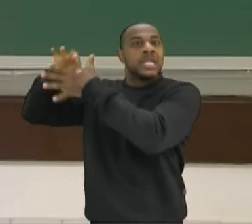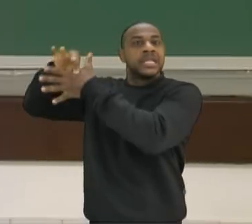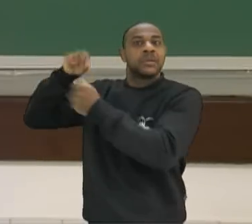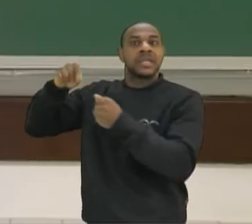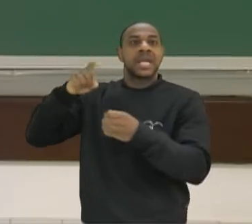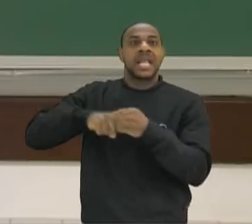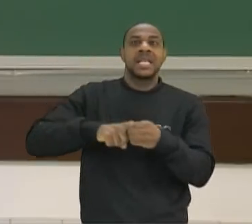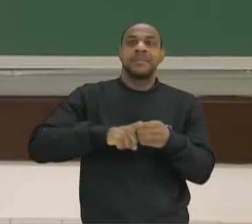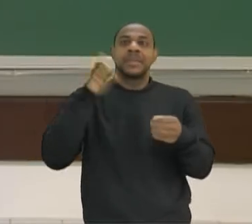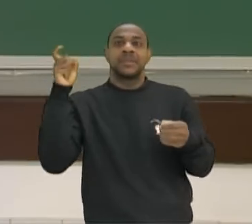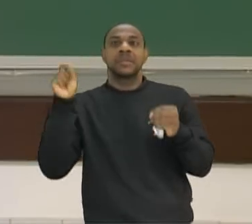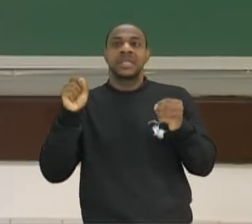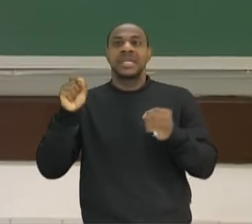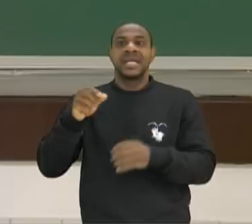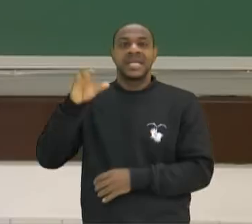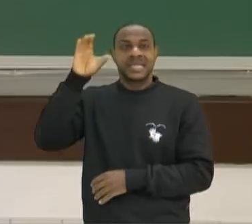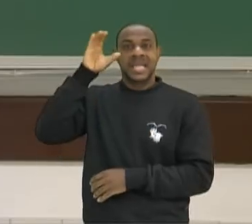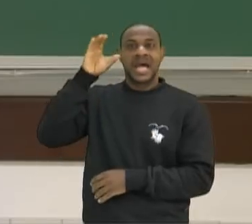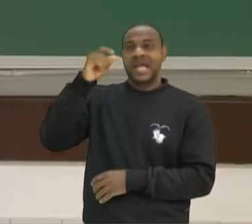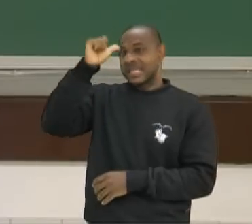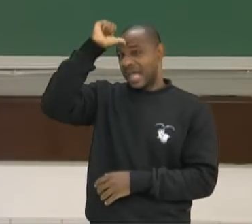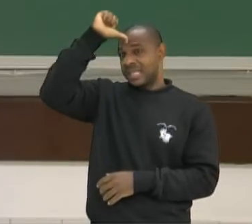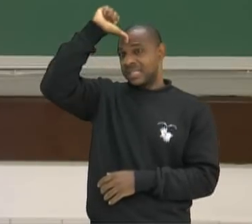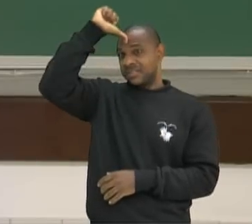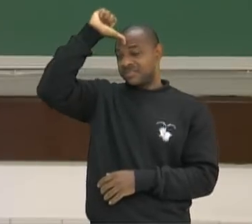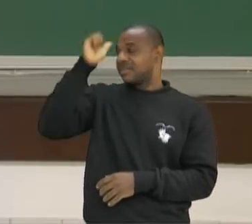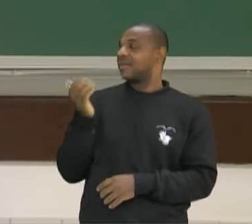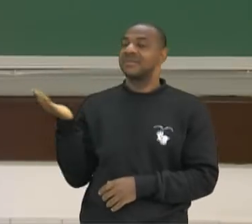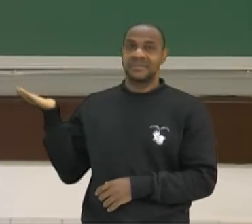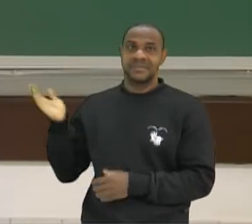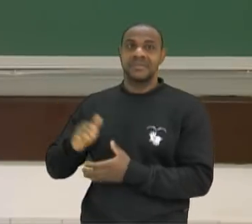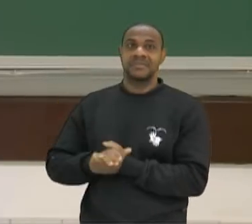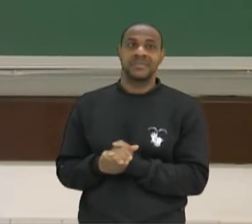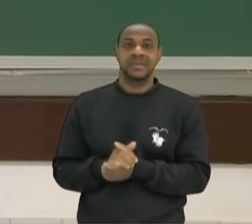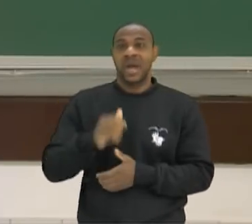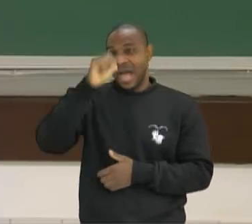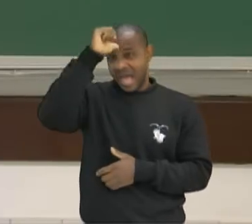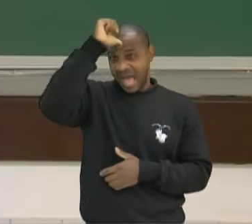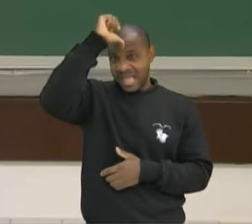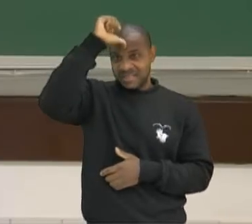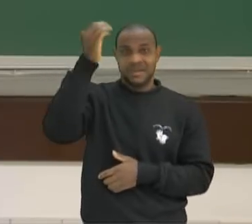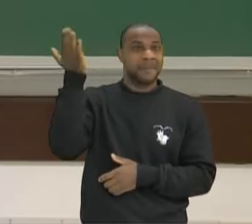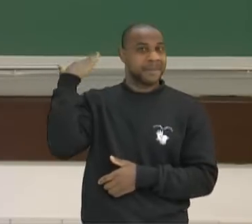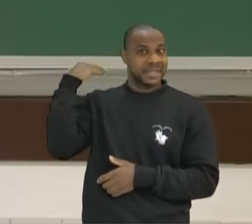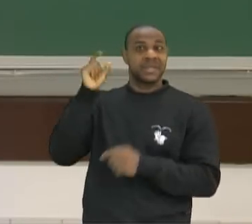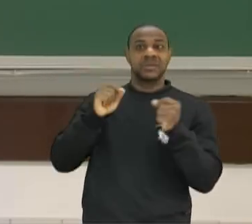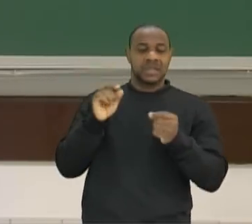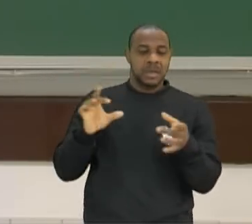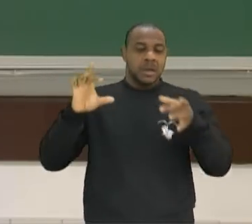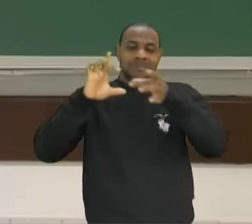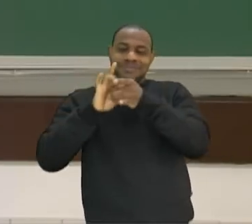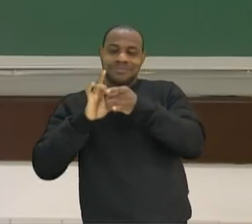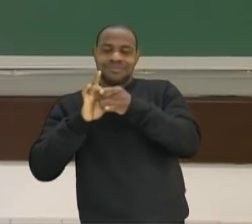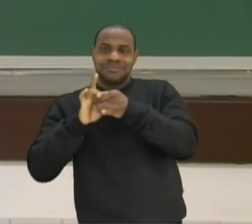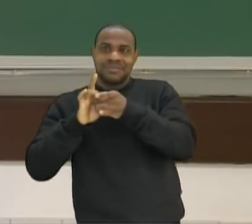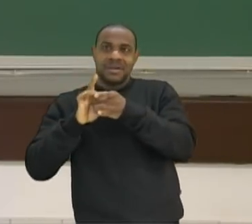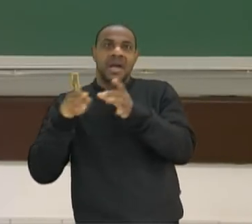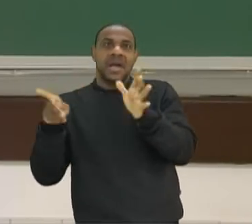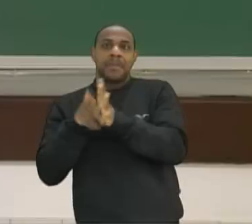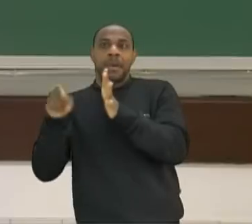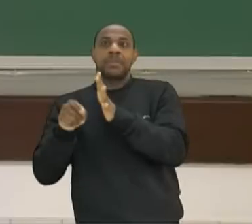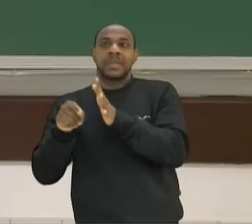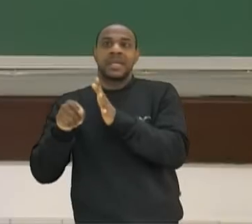da Índia do Reino Unido. Então a Índia pertencia ao Reino Unido em 1915,